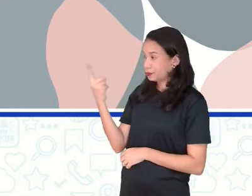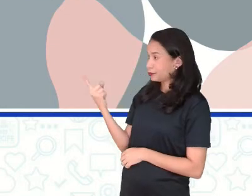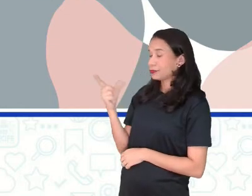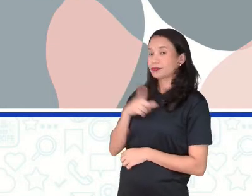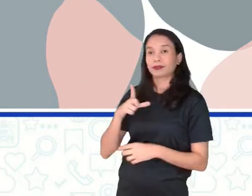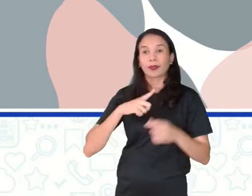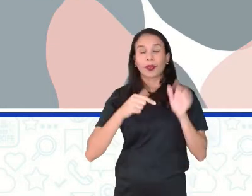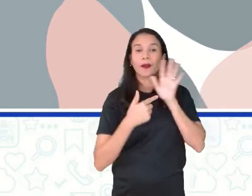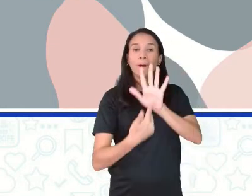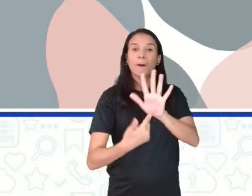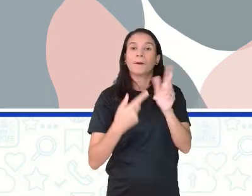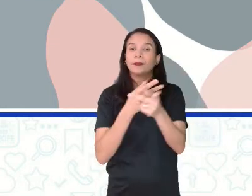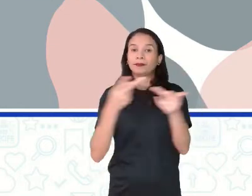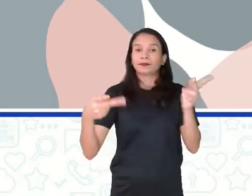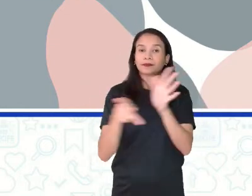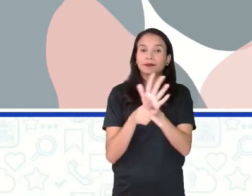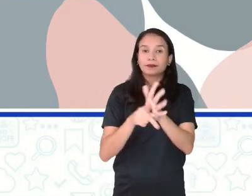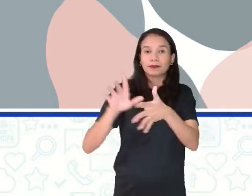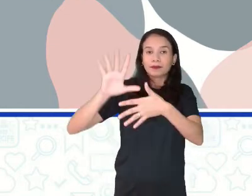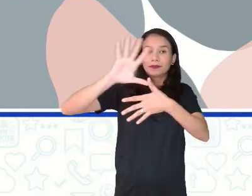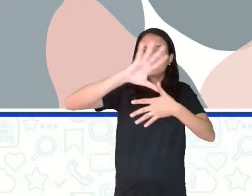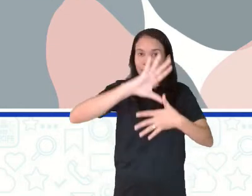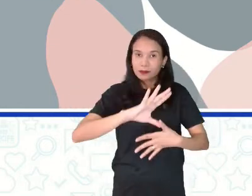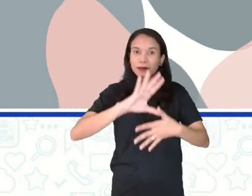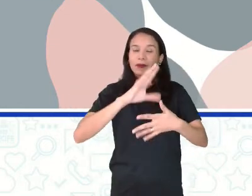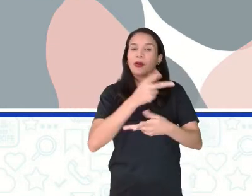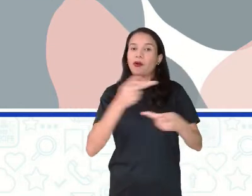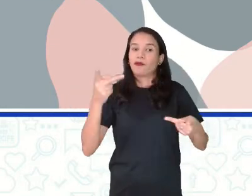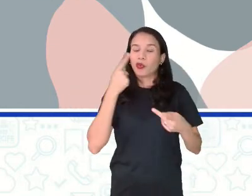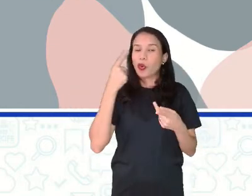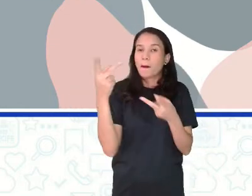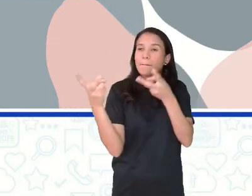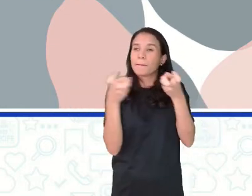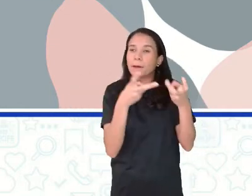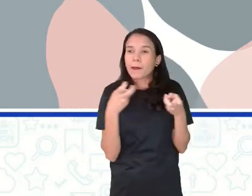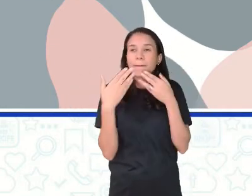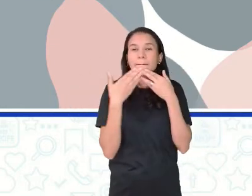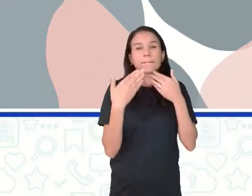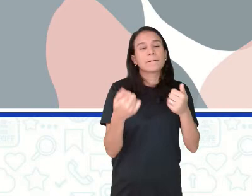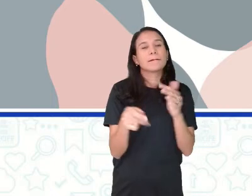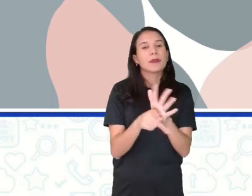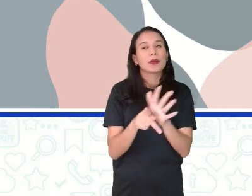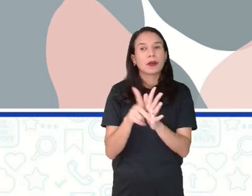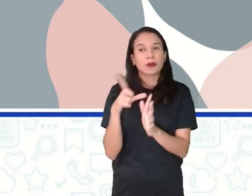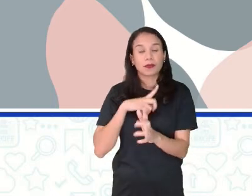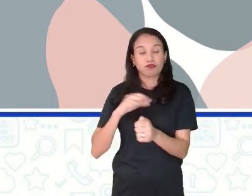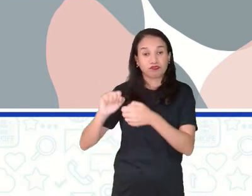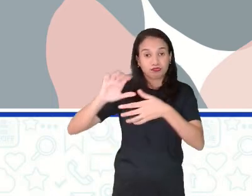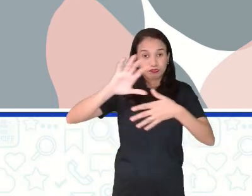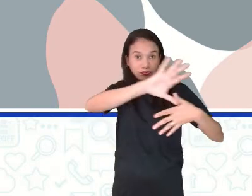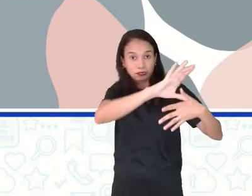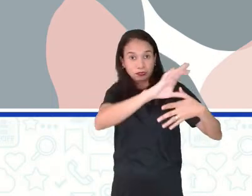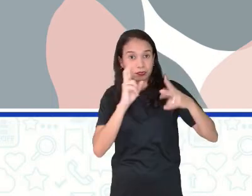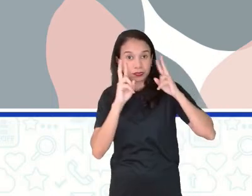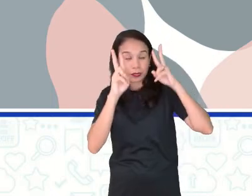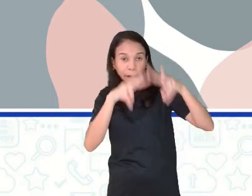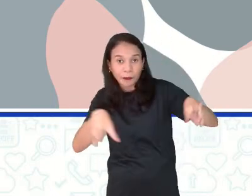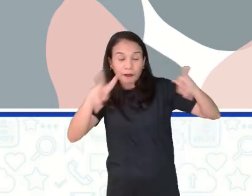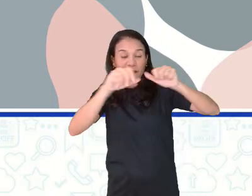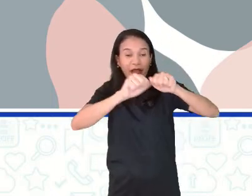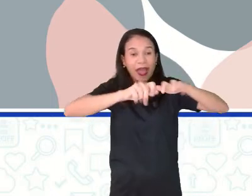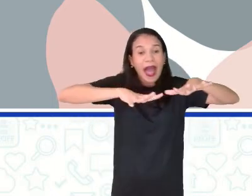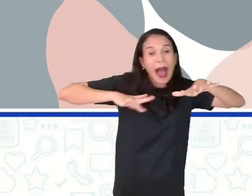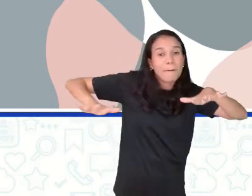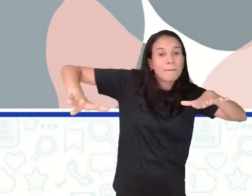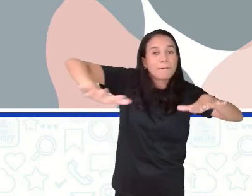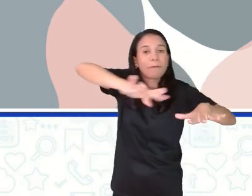eu mostrei ali no mapa, né? E aí para vocês se familiarizarem, eu vou voltar para esse mapa. Essa Grande Planície, ela